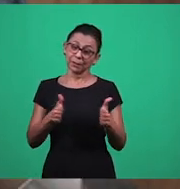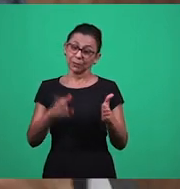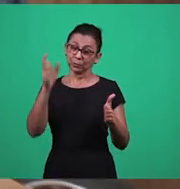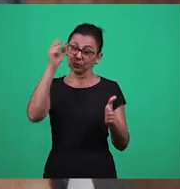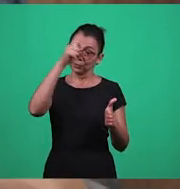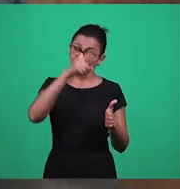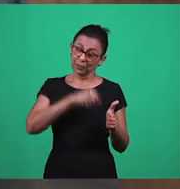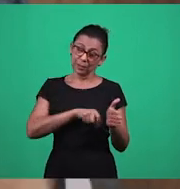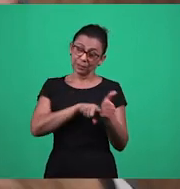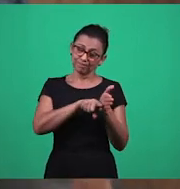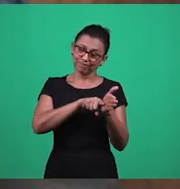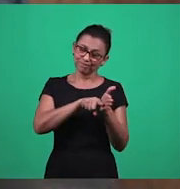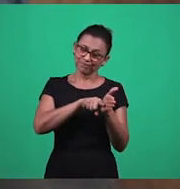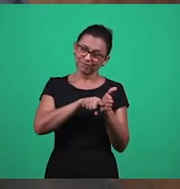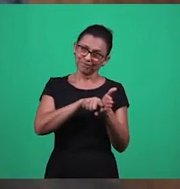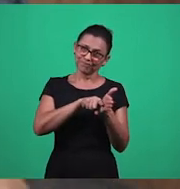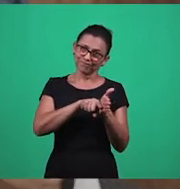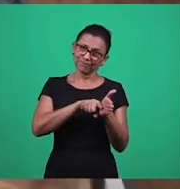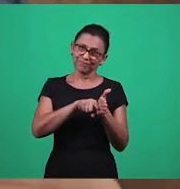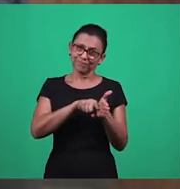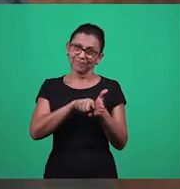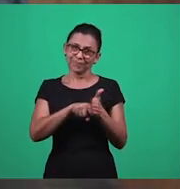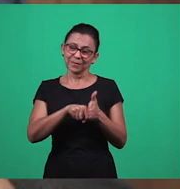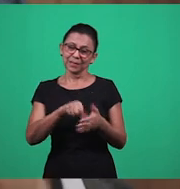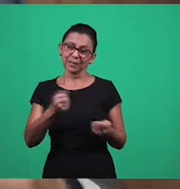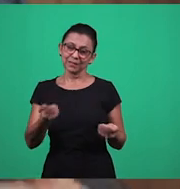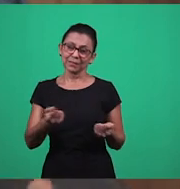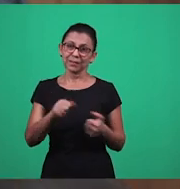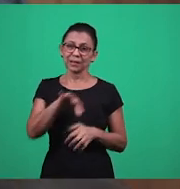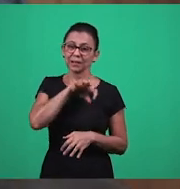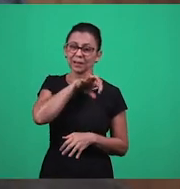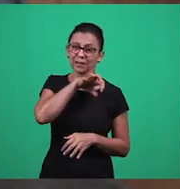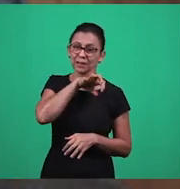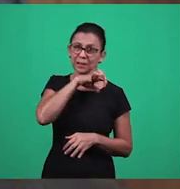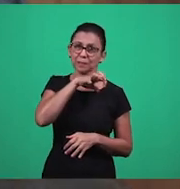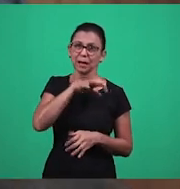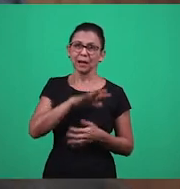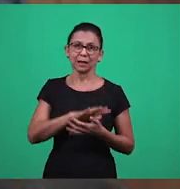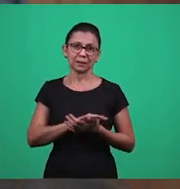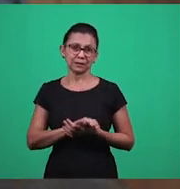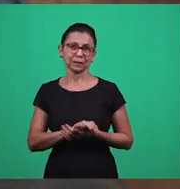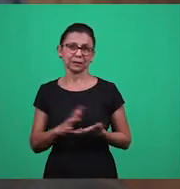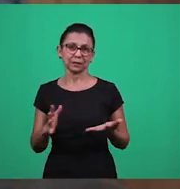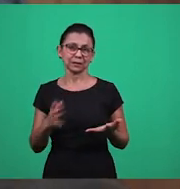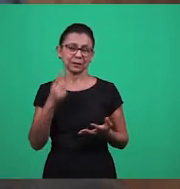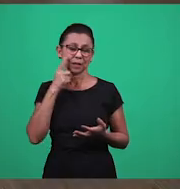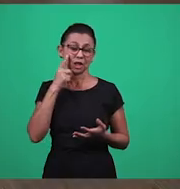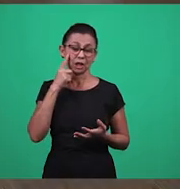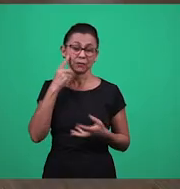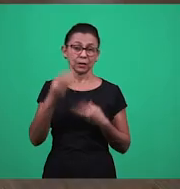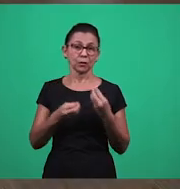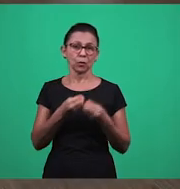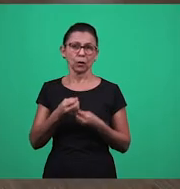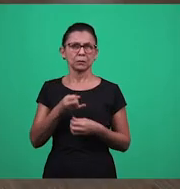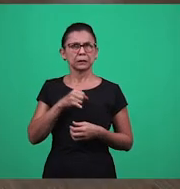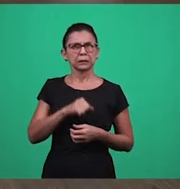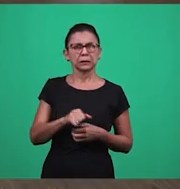porque é uma fase de testes longa, Você tem que testar in vitro, testar em animais. Eu acredito que uma vacina para isso pode